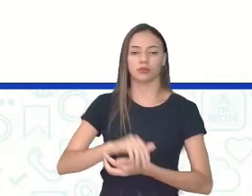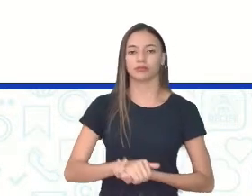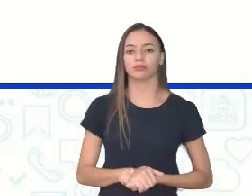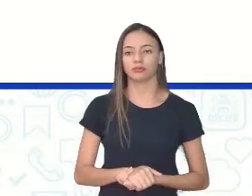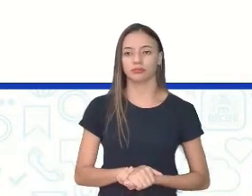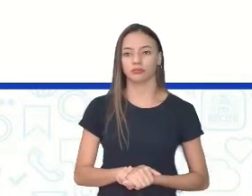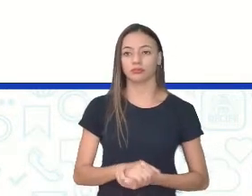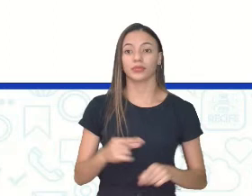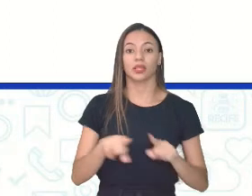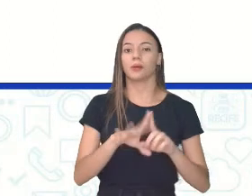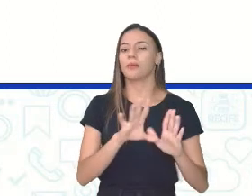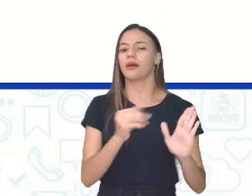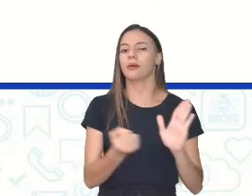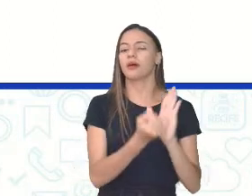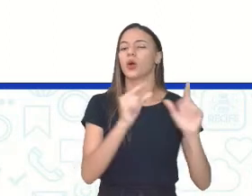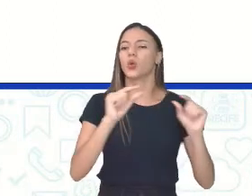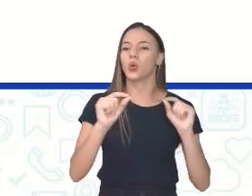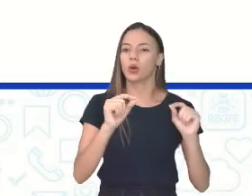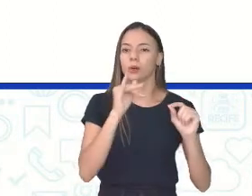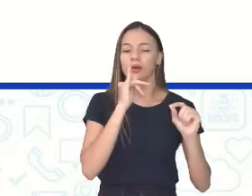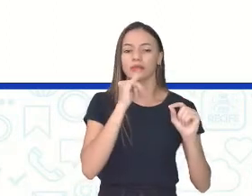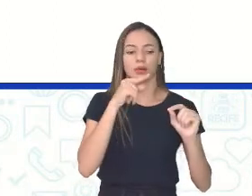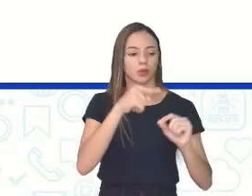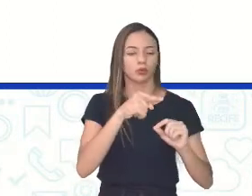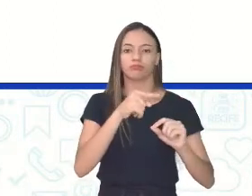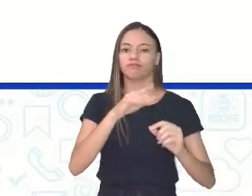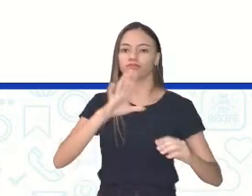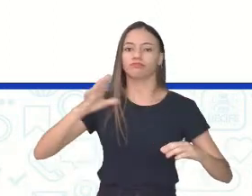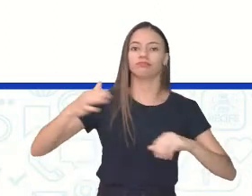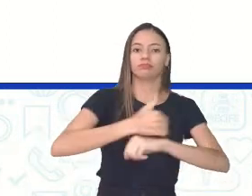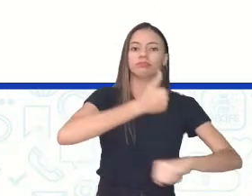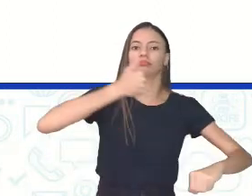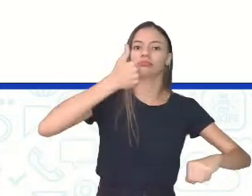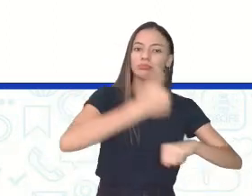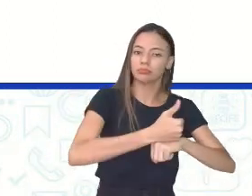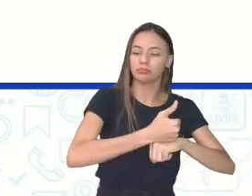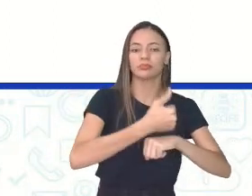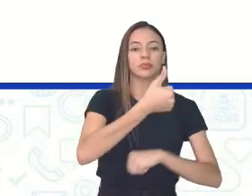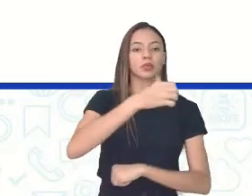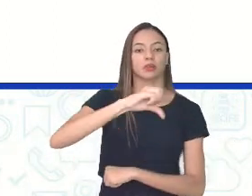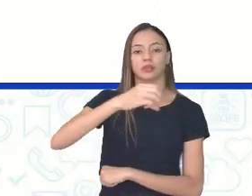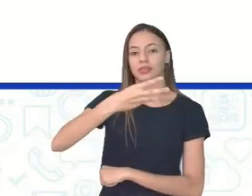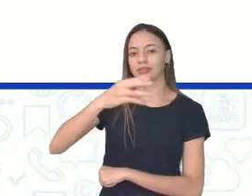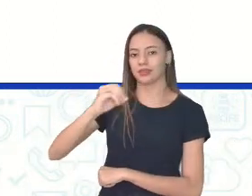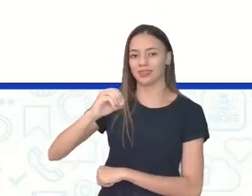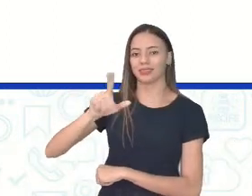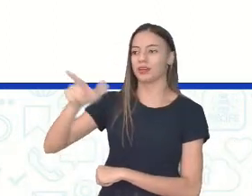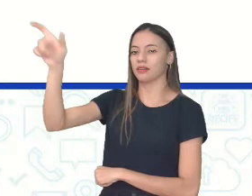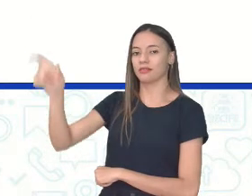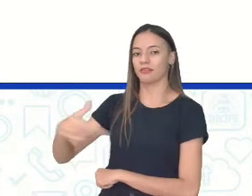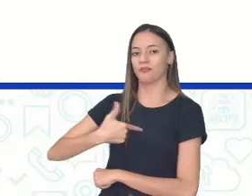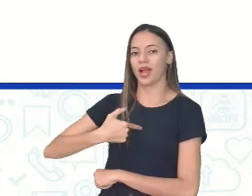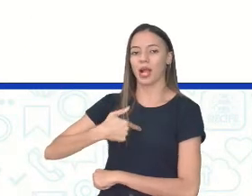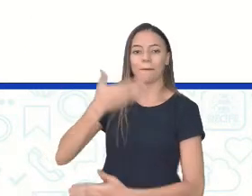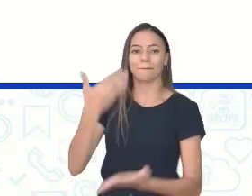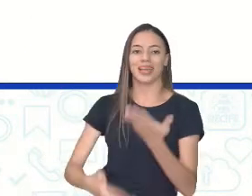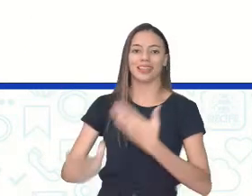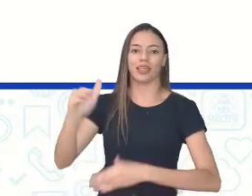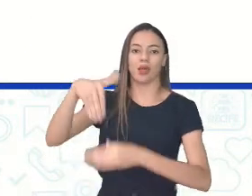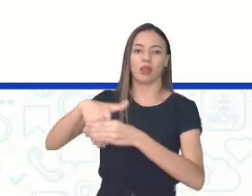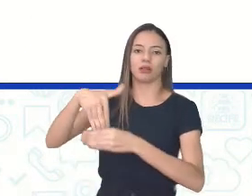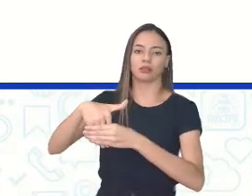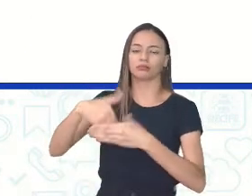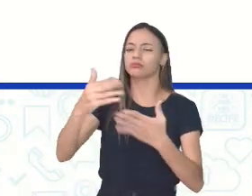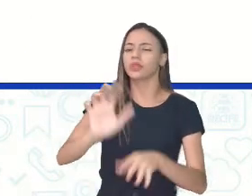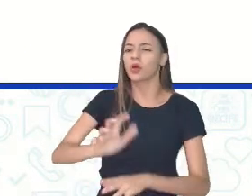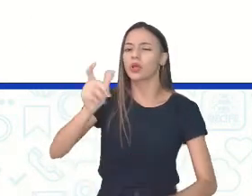aí, ó, pela tomada do poder político através de um golpe em 1930, após Vargas perder a eleição. O que é que acontece? A